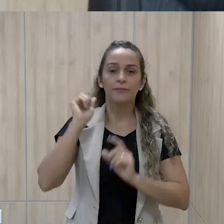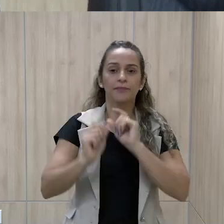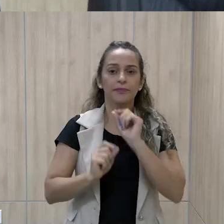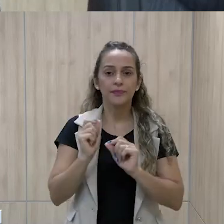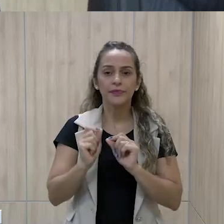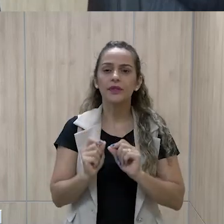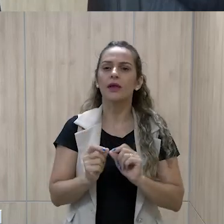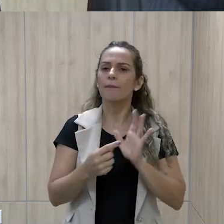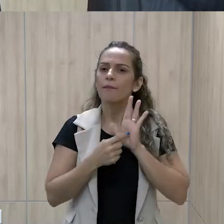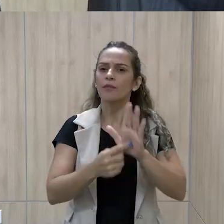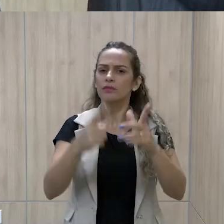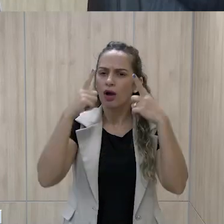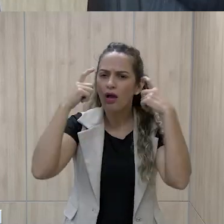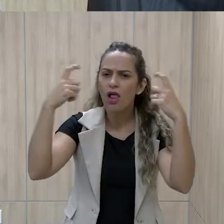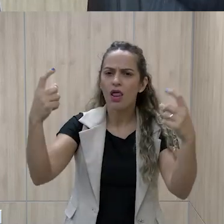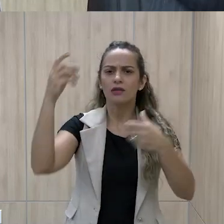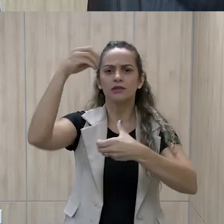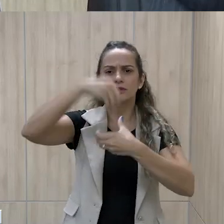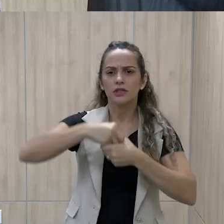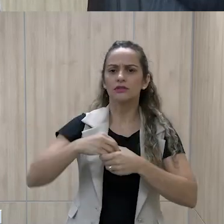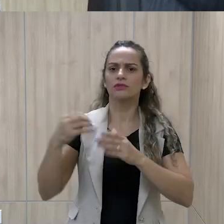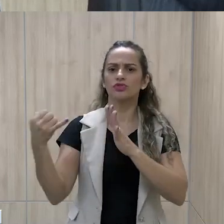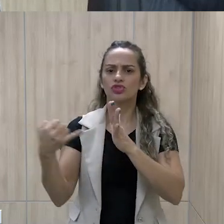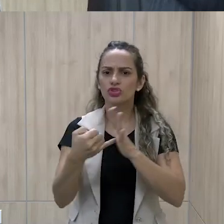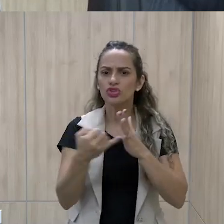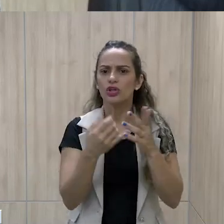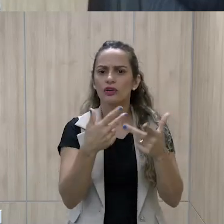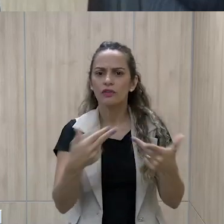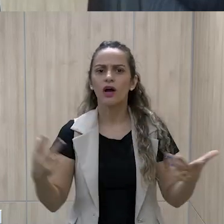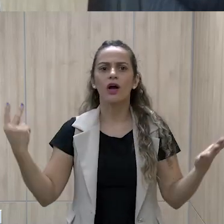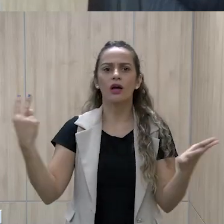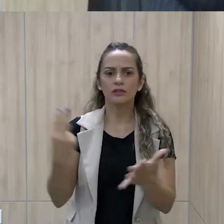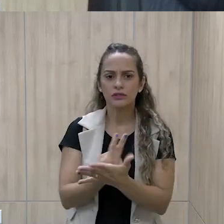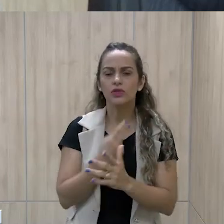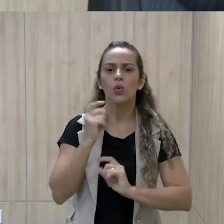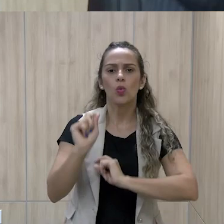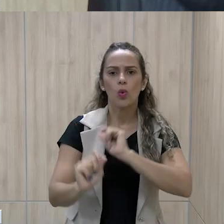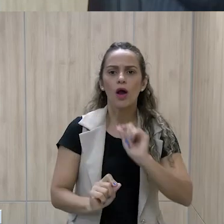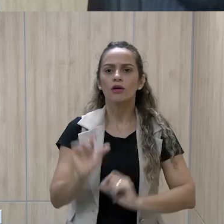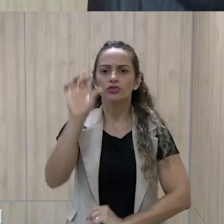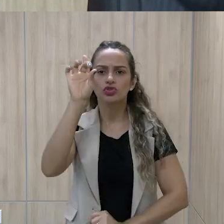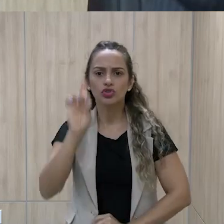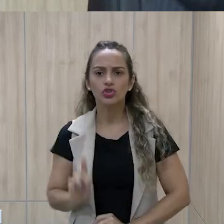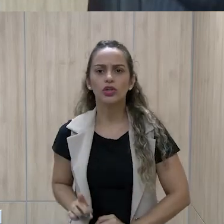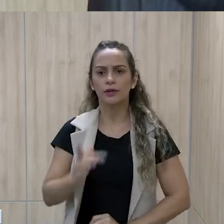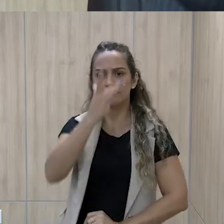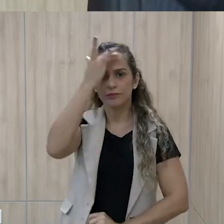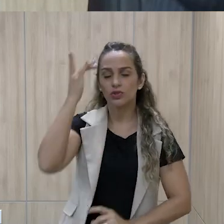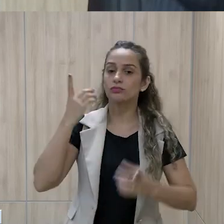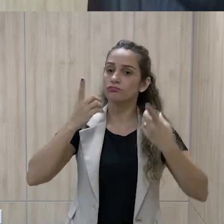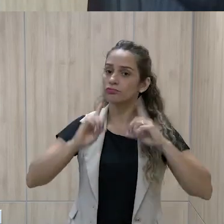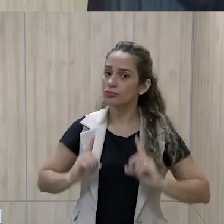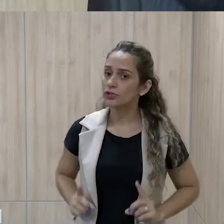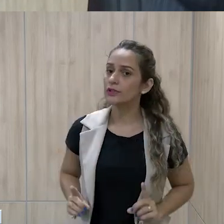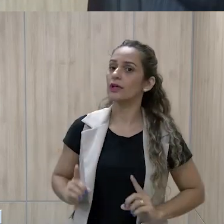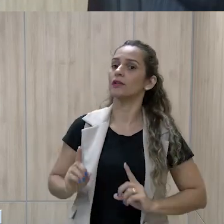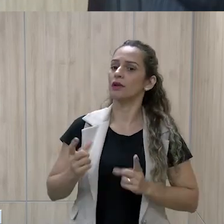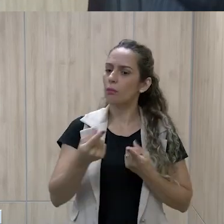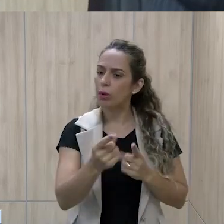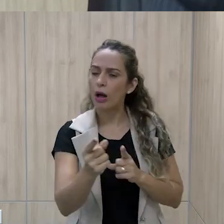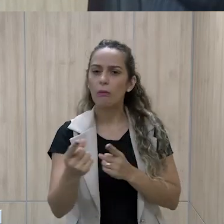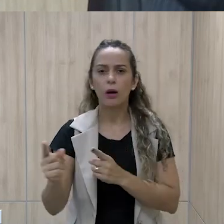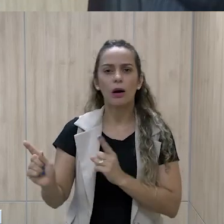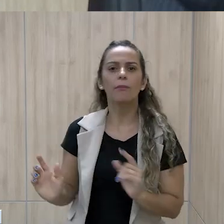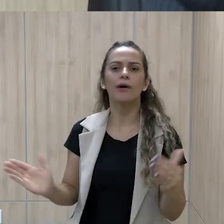Camargo dispõe sobre a violência institucional em decorrência do exercício de direitos da pessoa